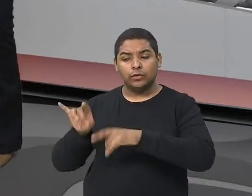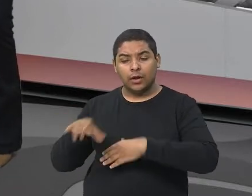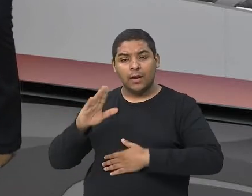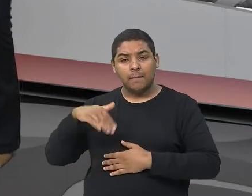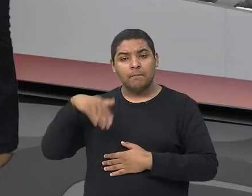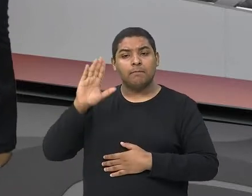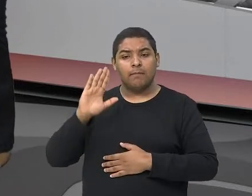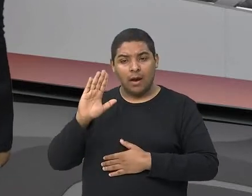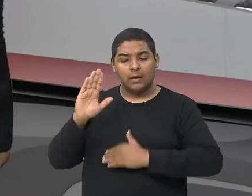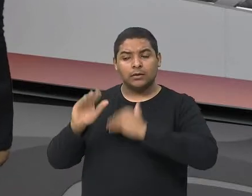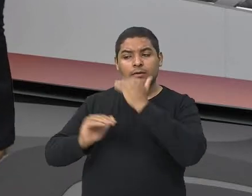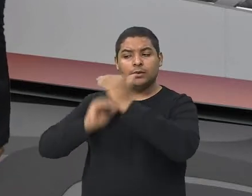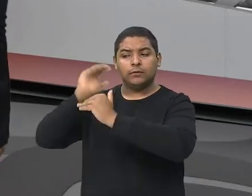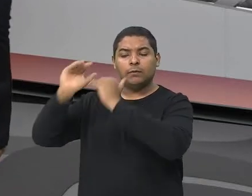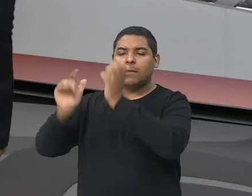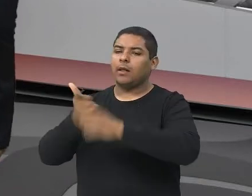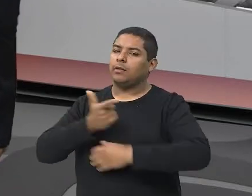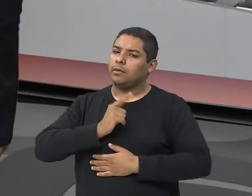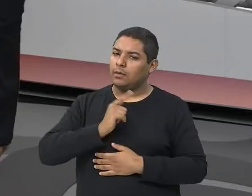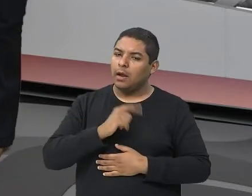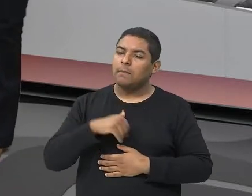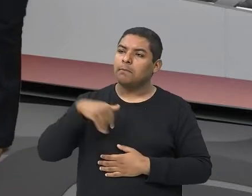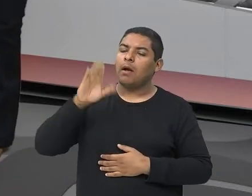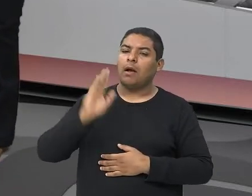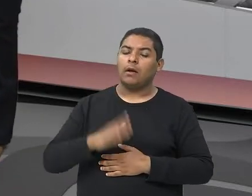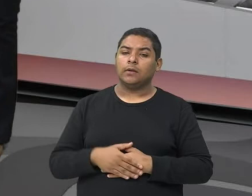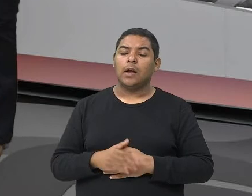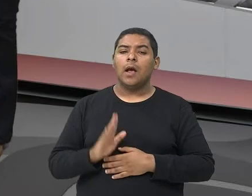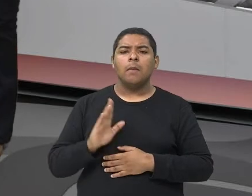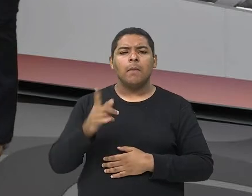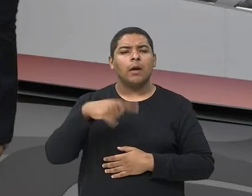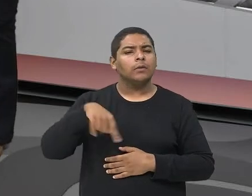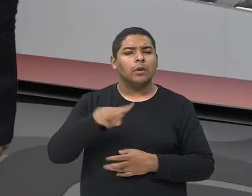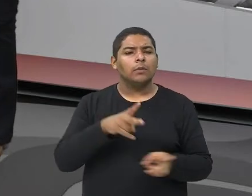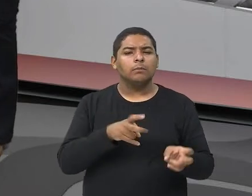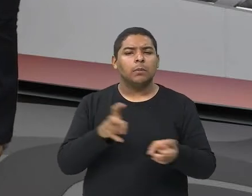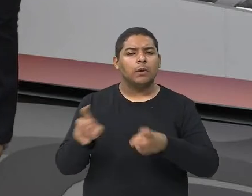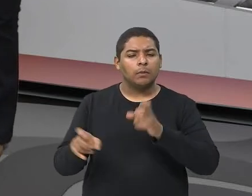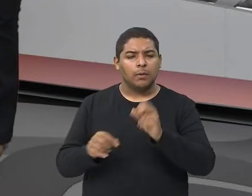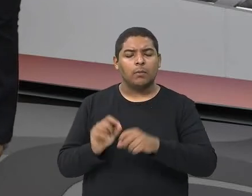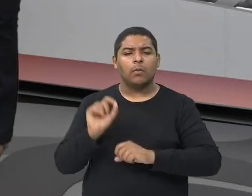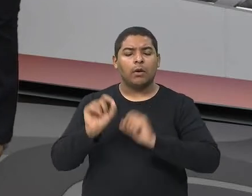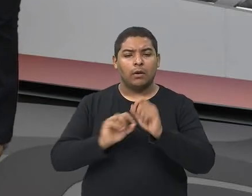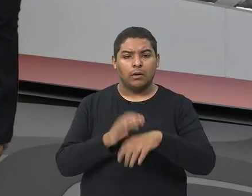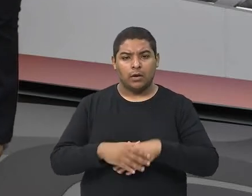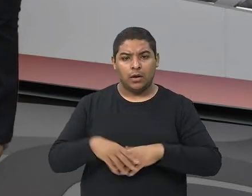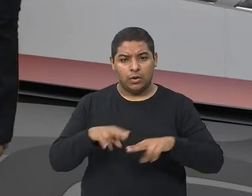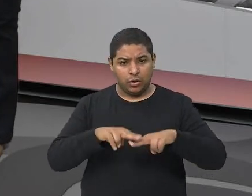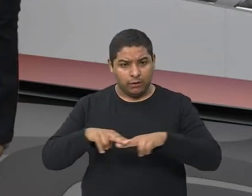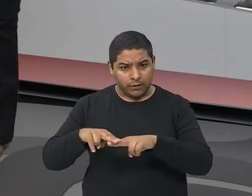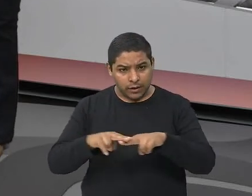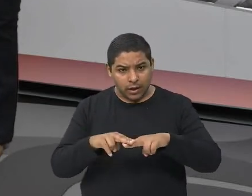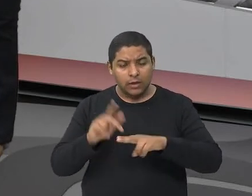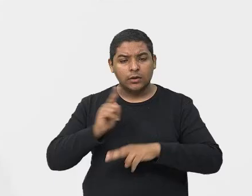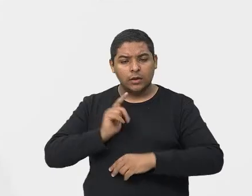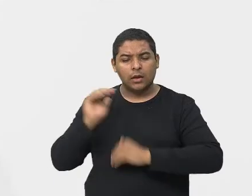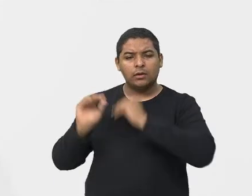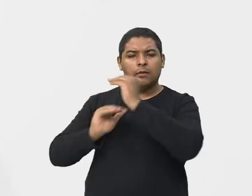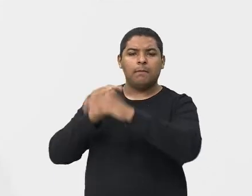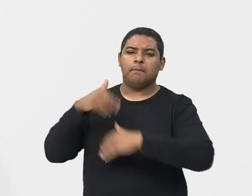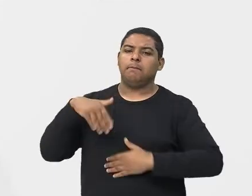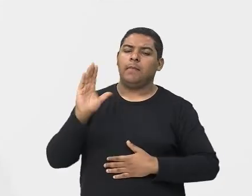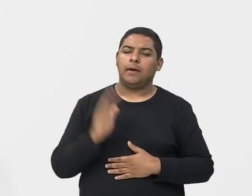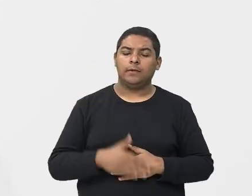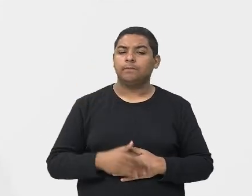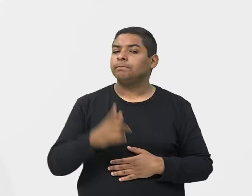Zelândia, tá? Mas a gente observa que a Nova Zelândia está se desenvolvendo cada vez mais. Também vamos estudar,